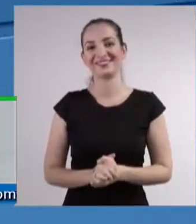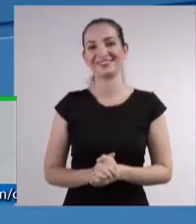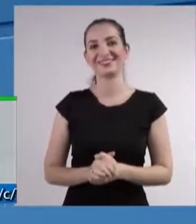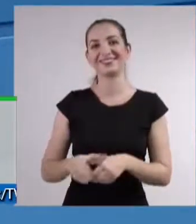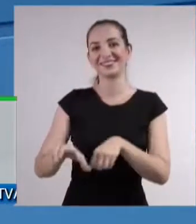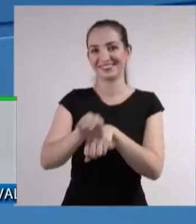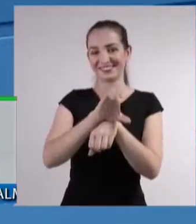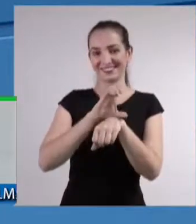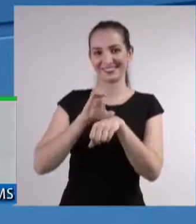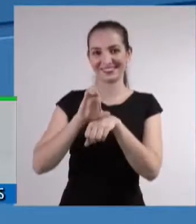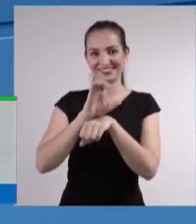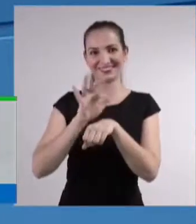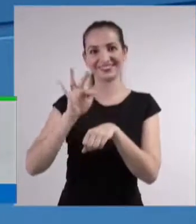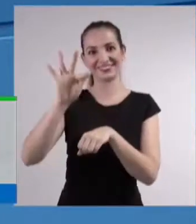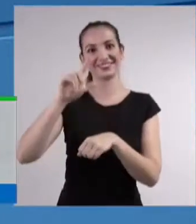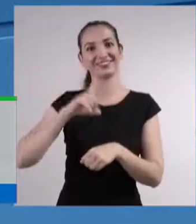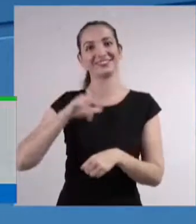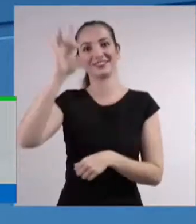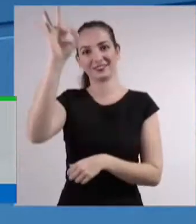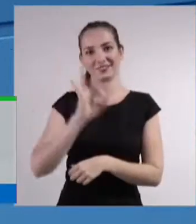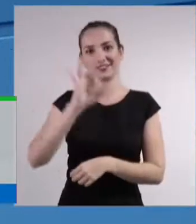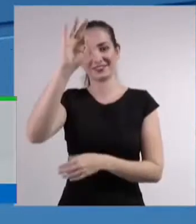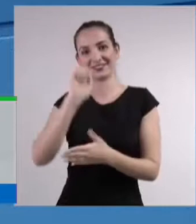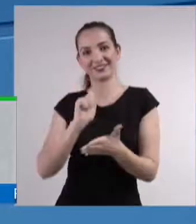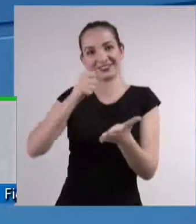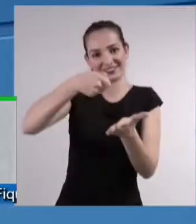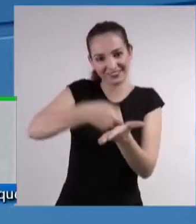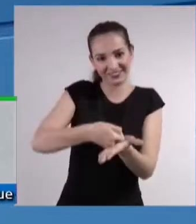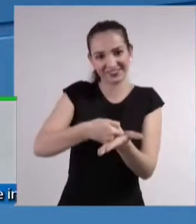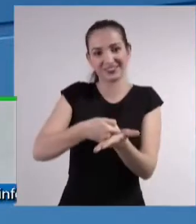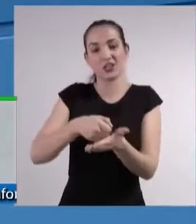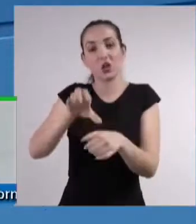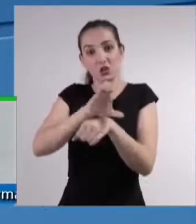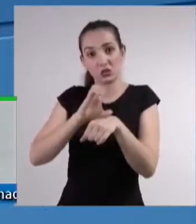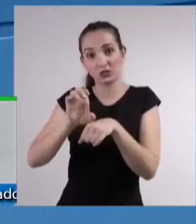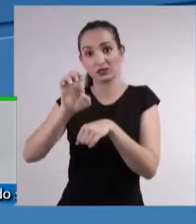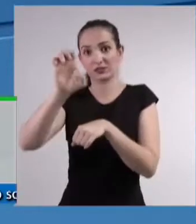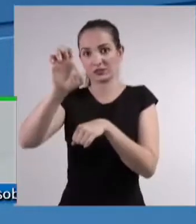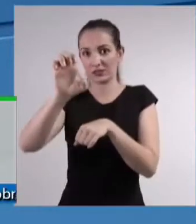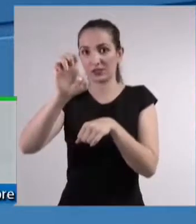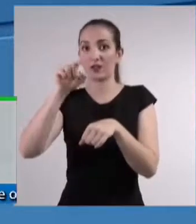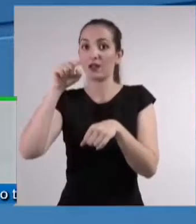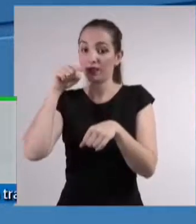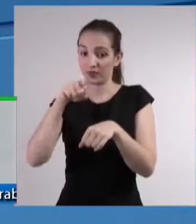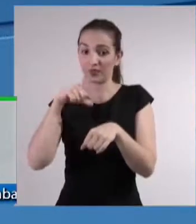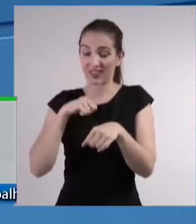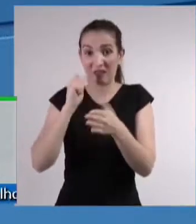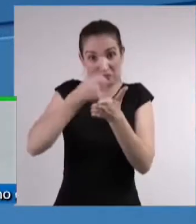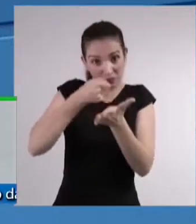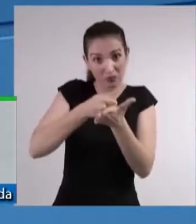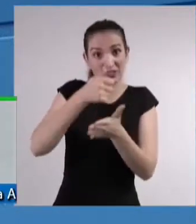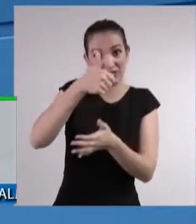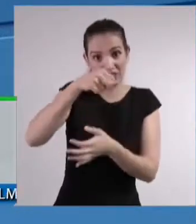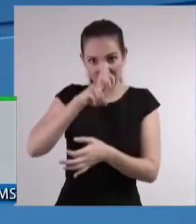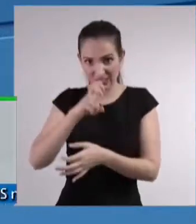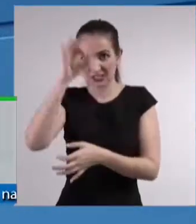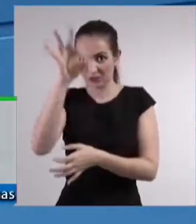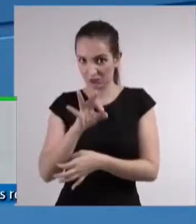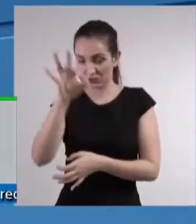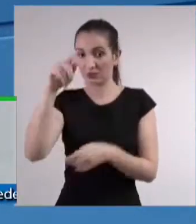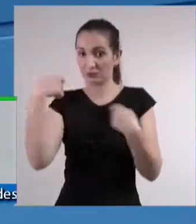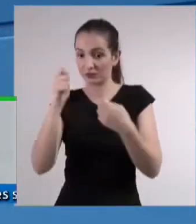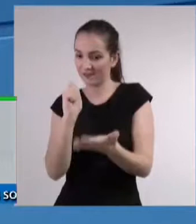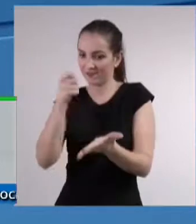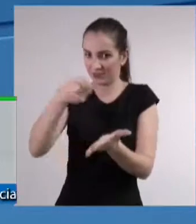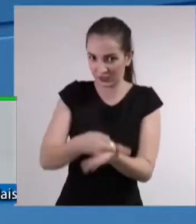constitucionalmente ter que aplicar percentuais que são determinados pela Constituição, um município de 15%, obrigado a investir no